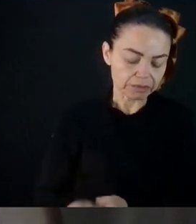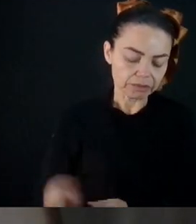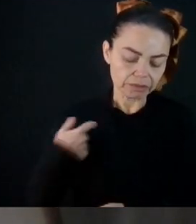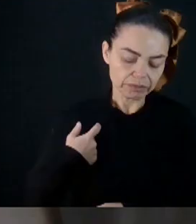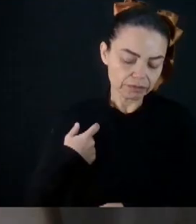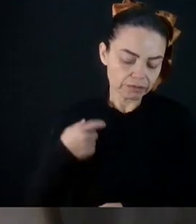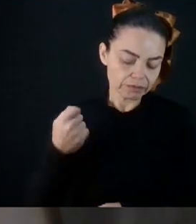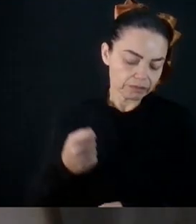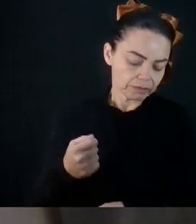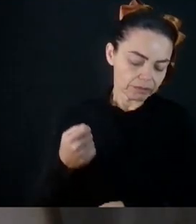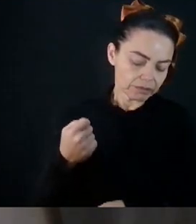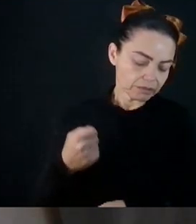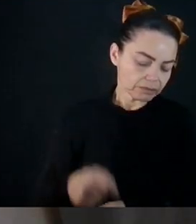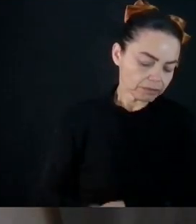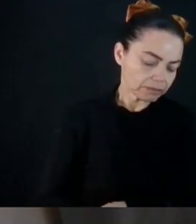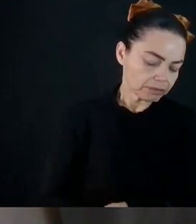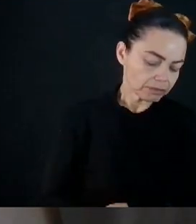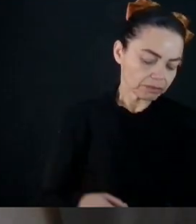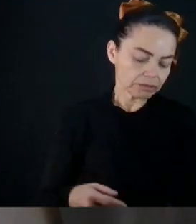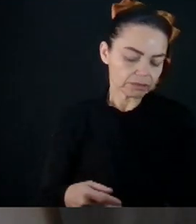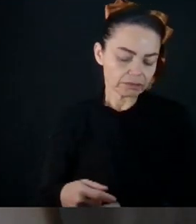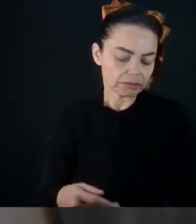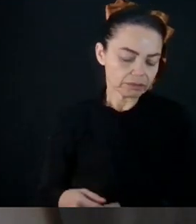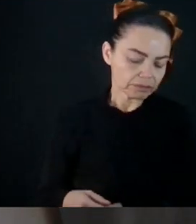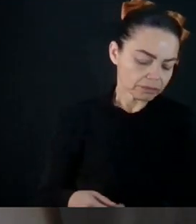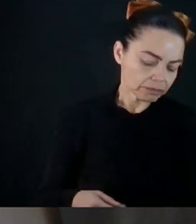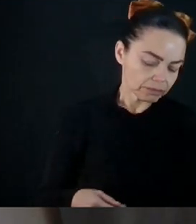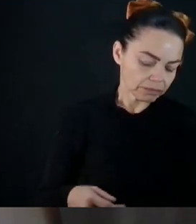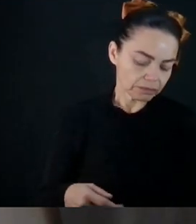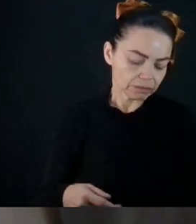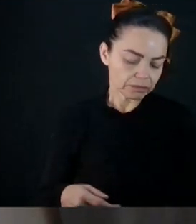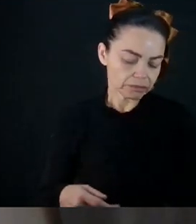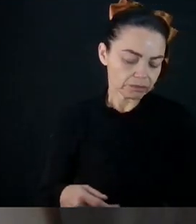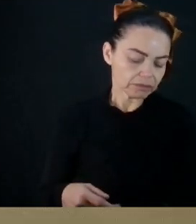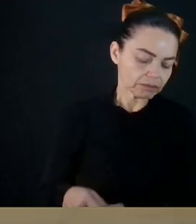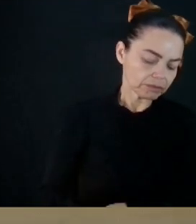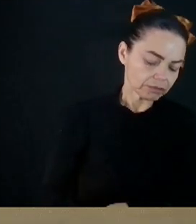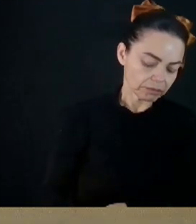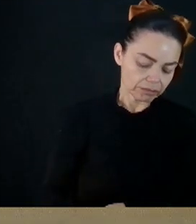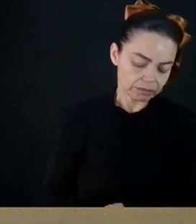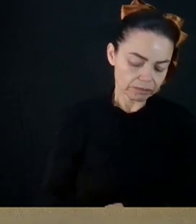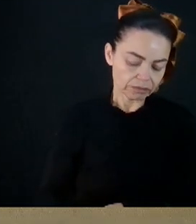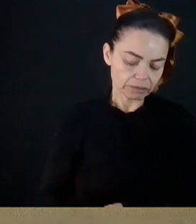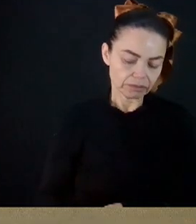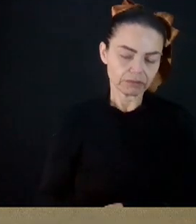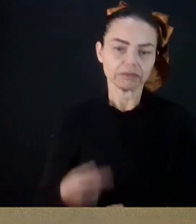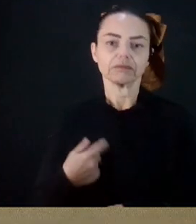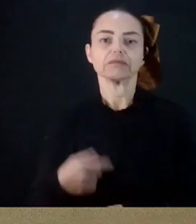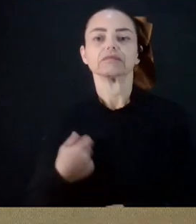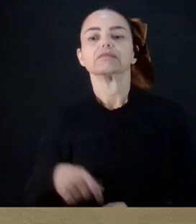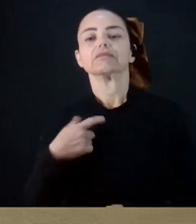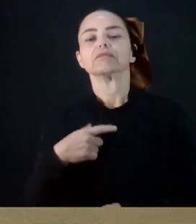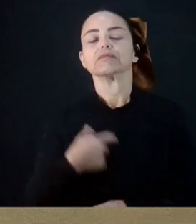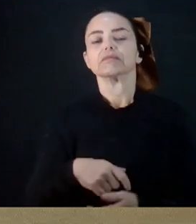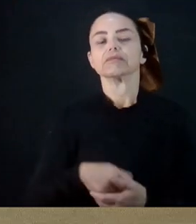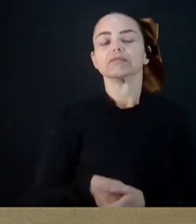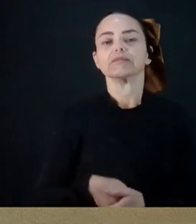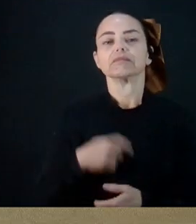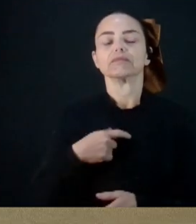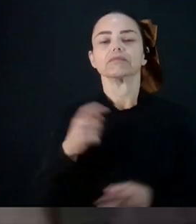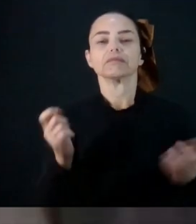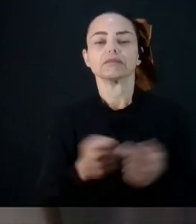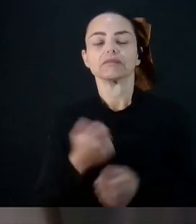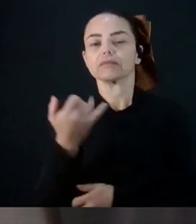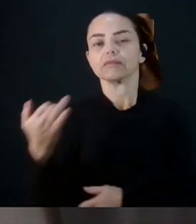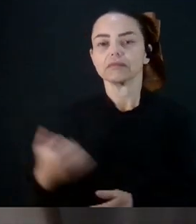mostra que usa, né? Mas nem usa. Né? A realidade não é passando, essa. Só usou aquela hora ali, né? Quantas vezes,